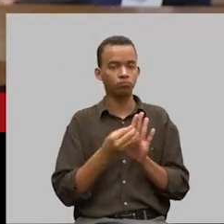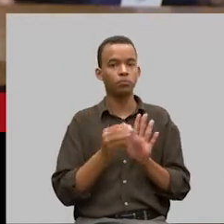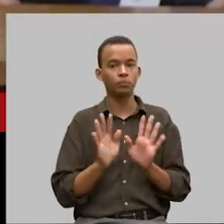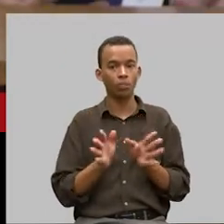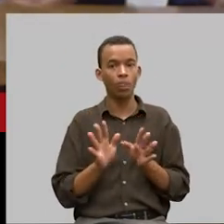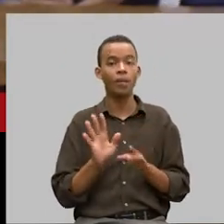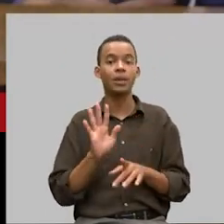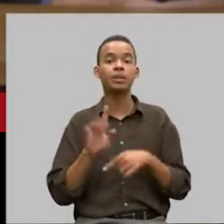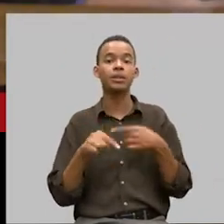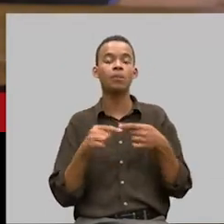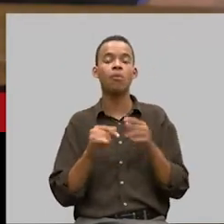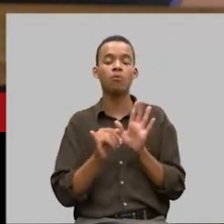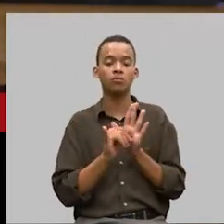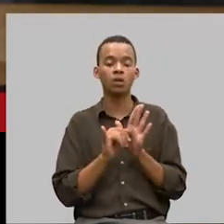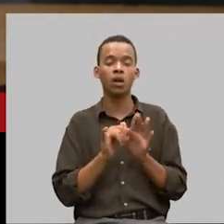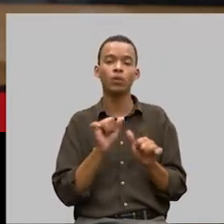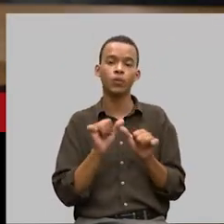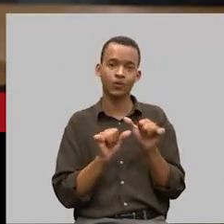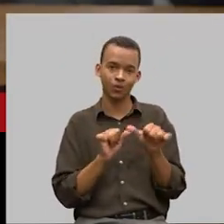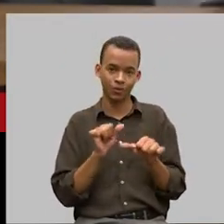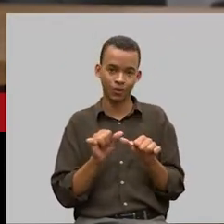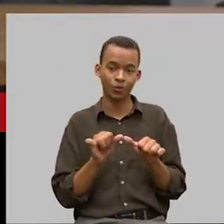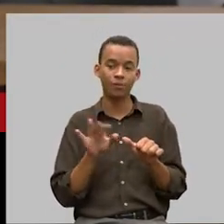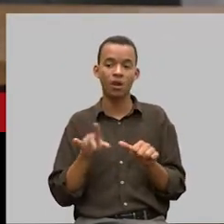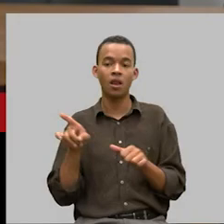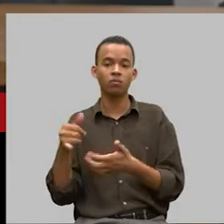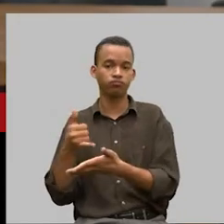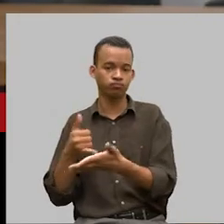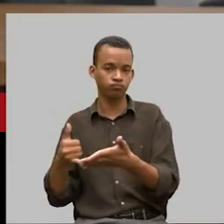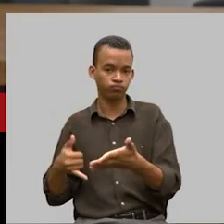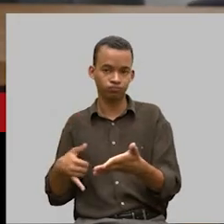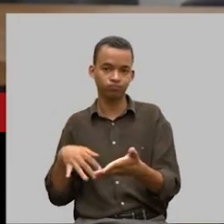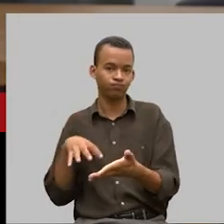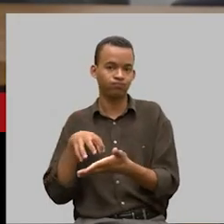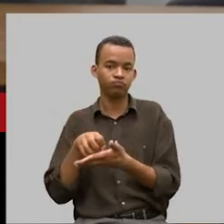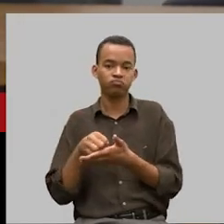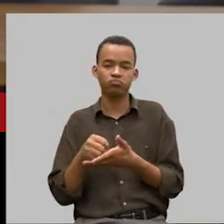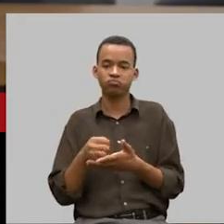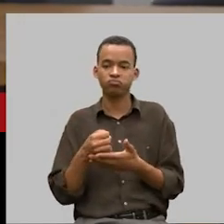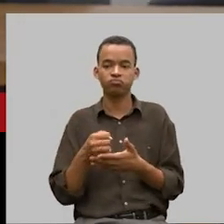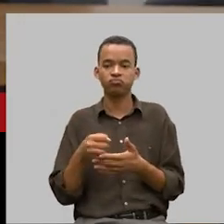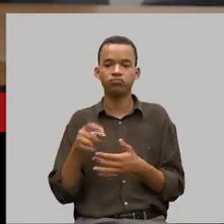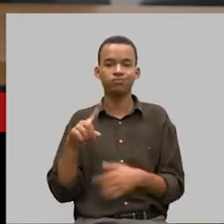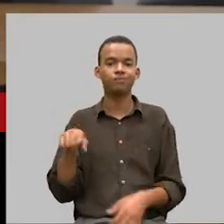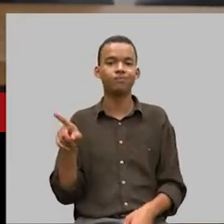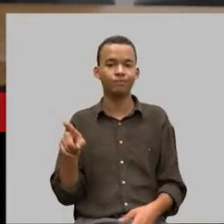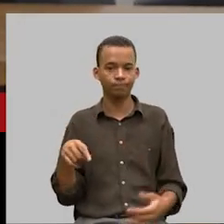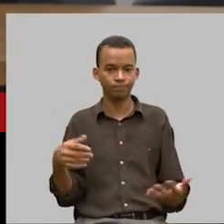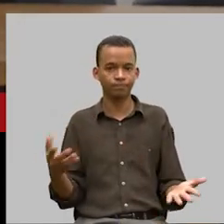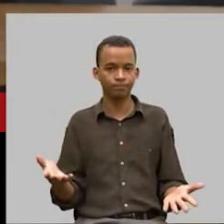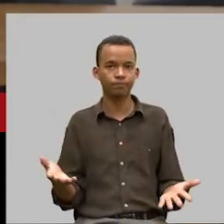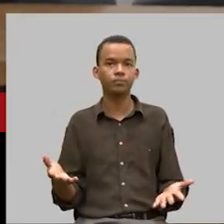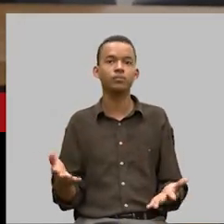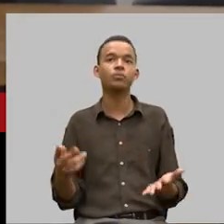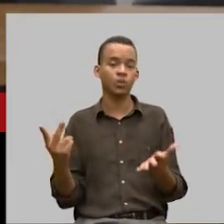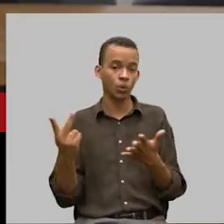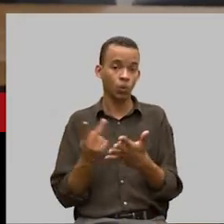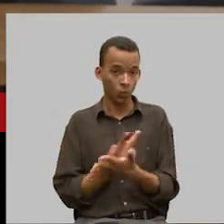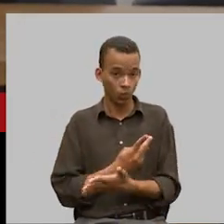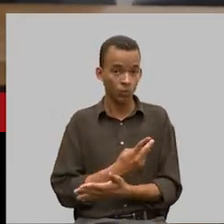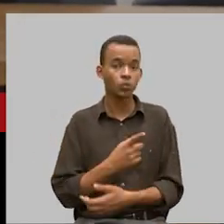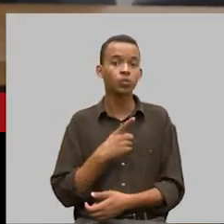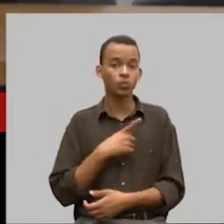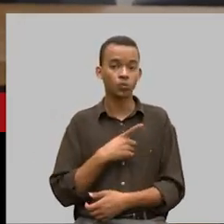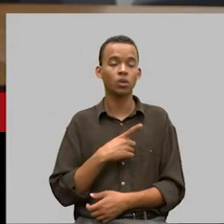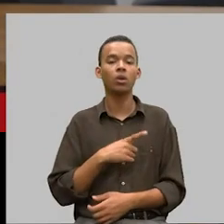edital e não acolheu as inscrições depois as inscrições foram impugnadas né então isso isso tá acontecendo